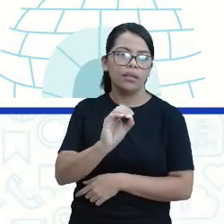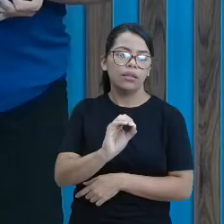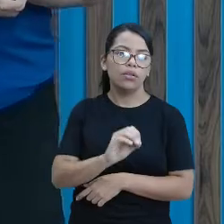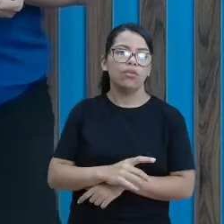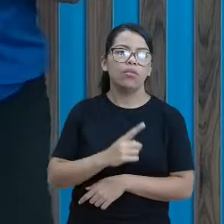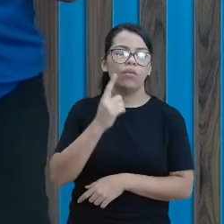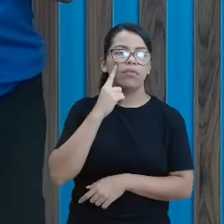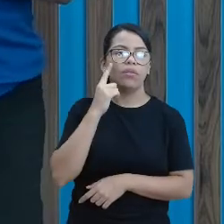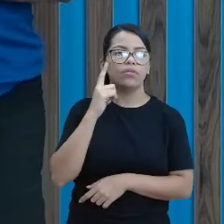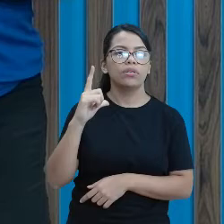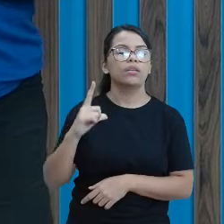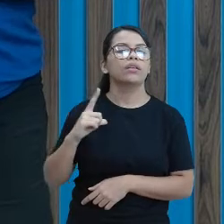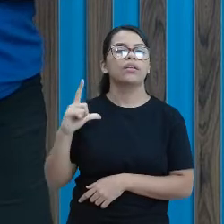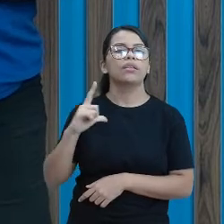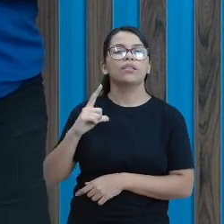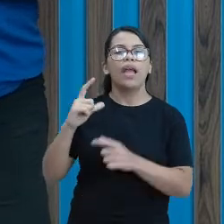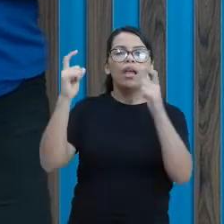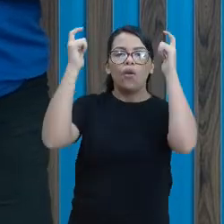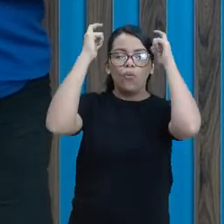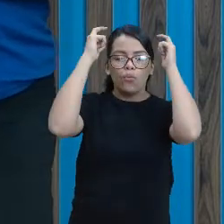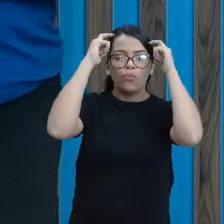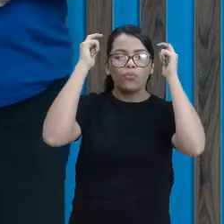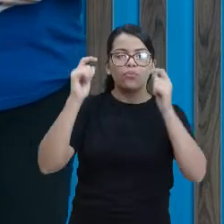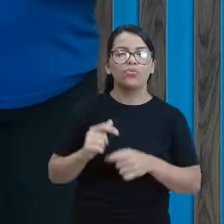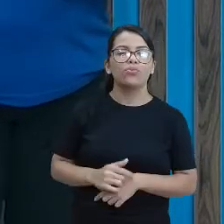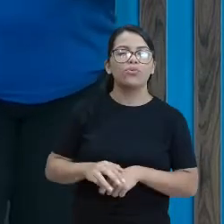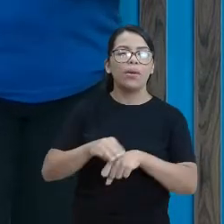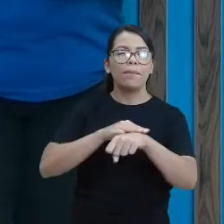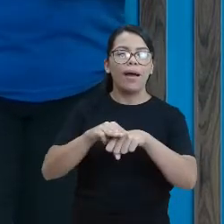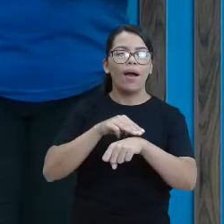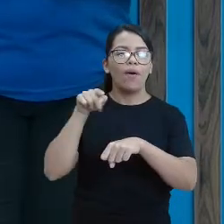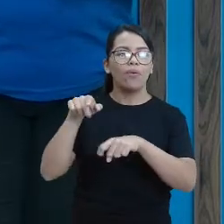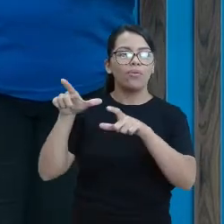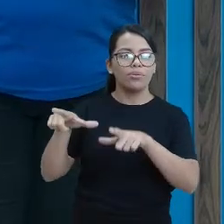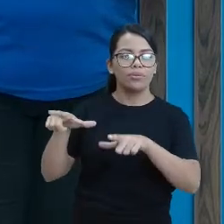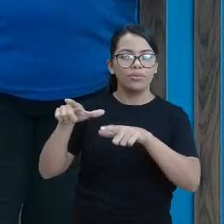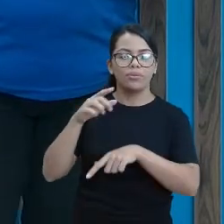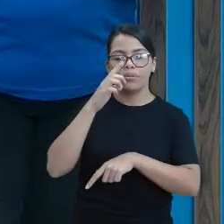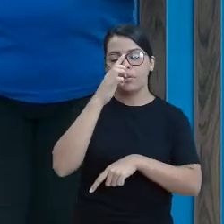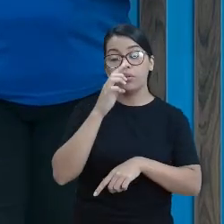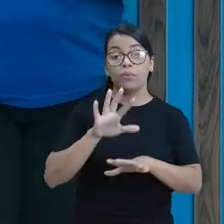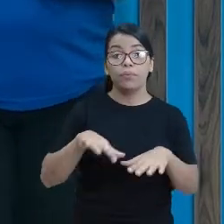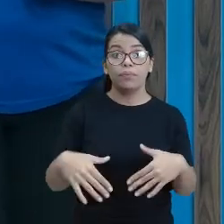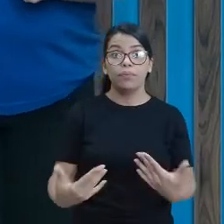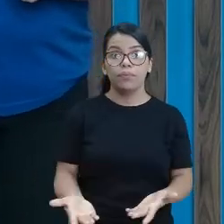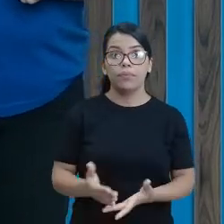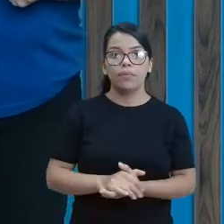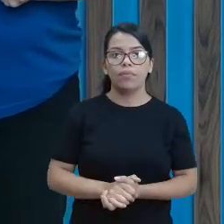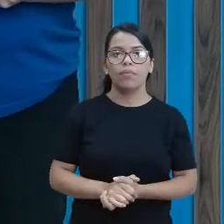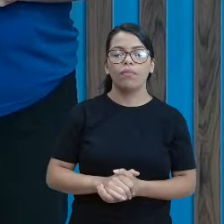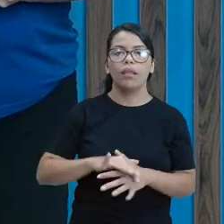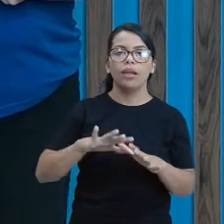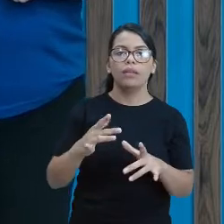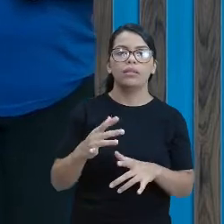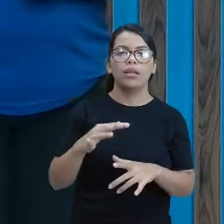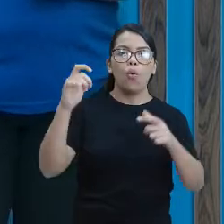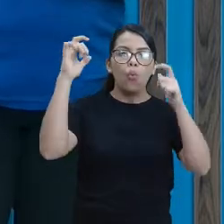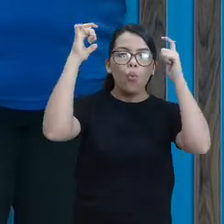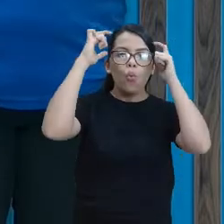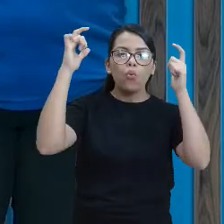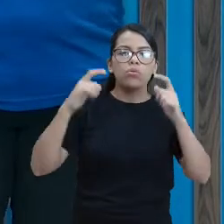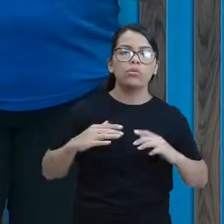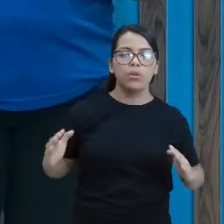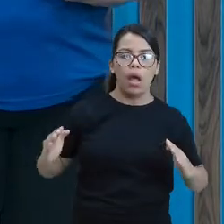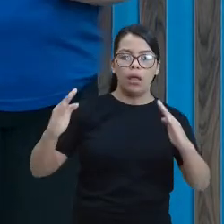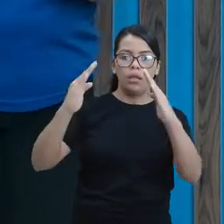existem ursos marrons nesse ambiente. E aí, gente, como o urso, ele é topo de cadeia, ele não tem